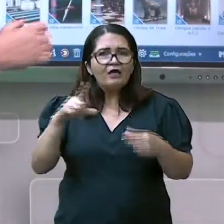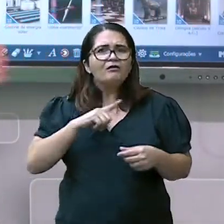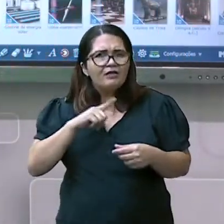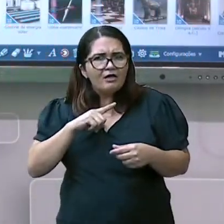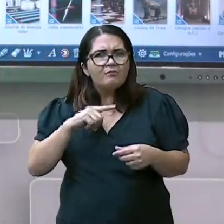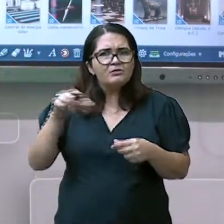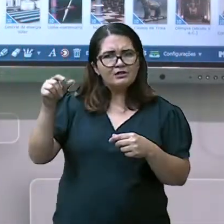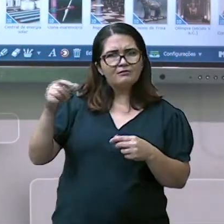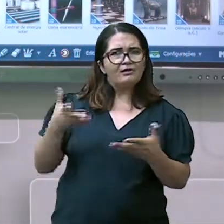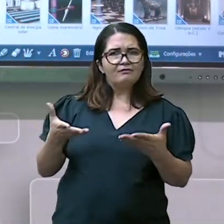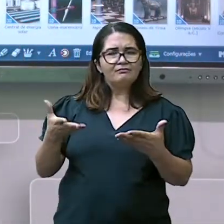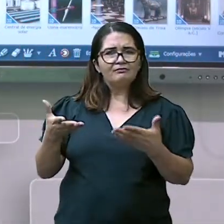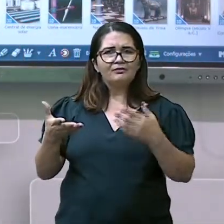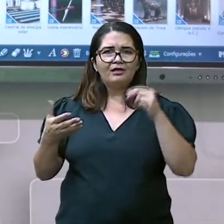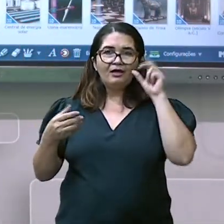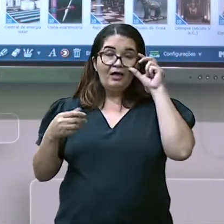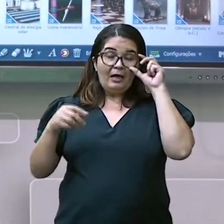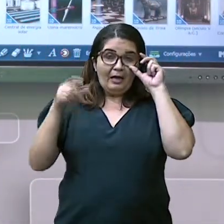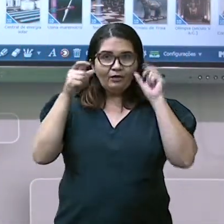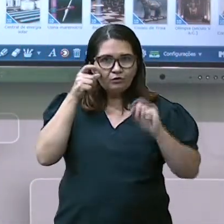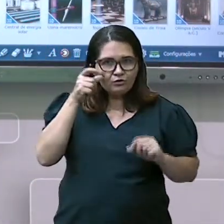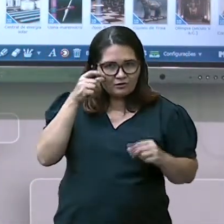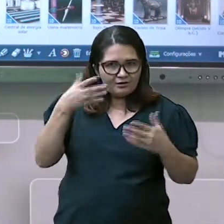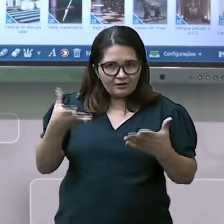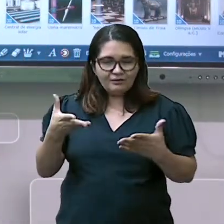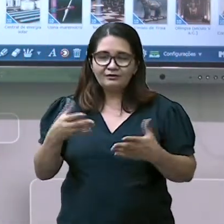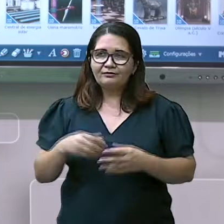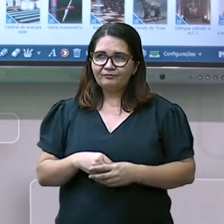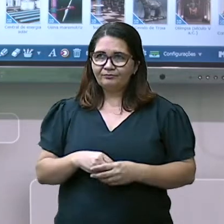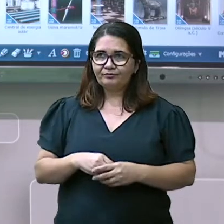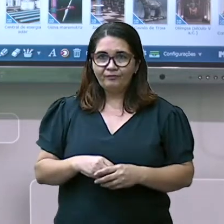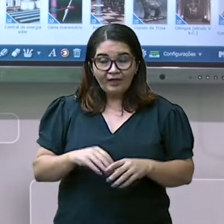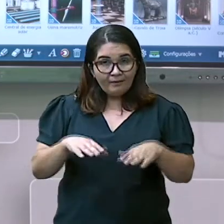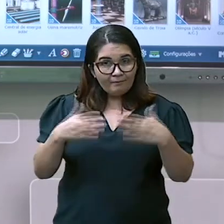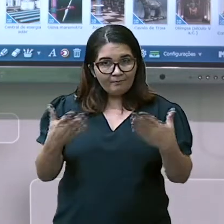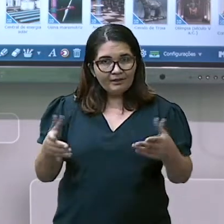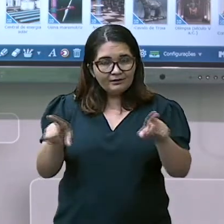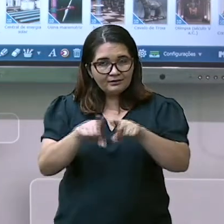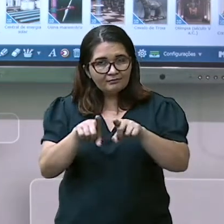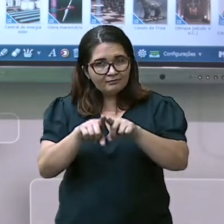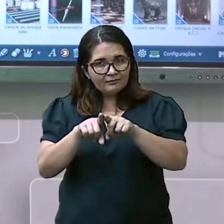nós podemos dizer